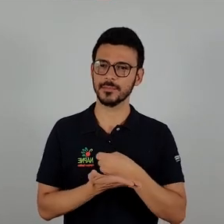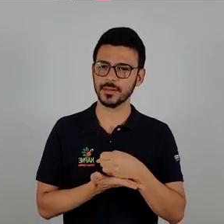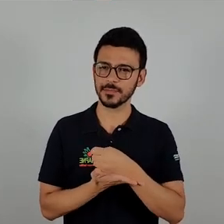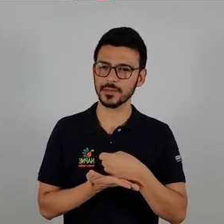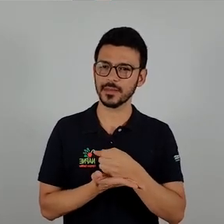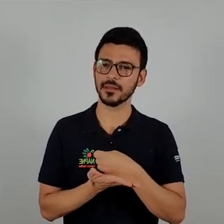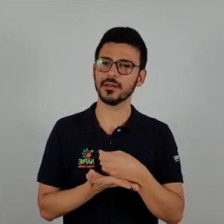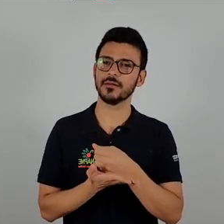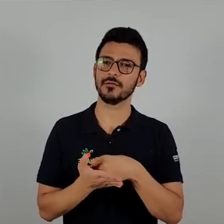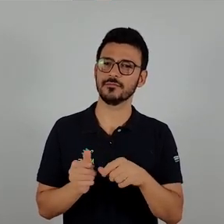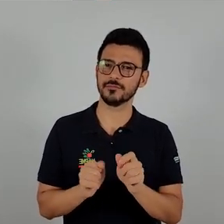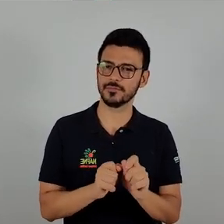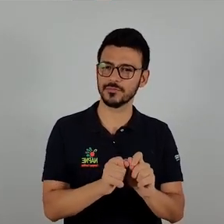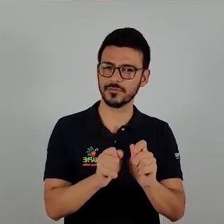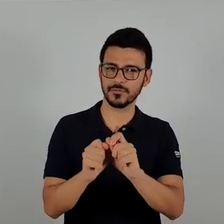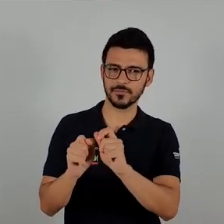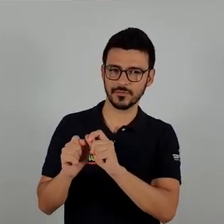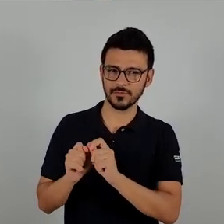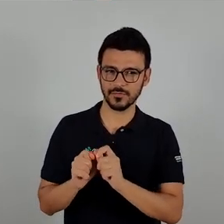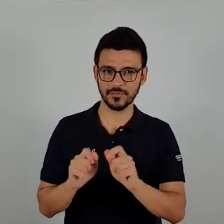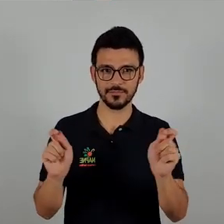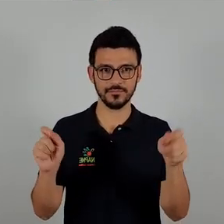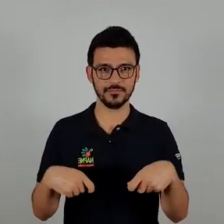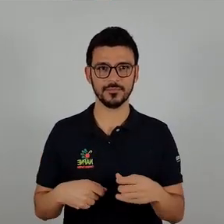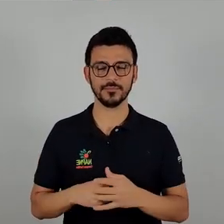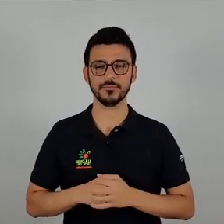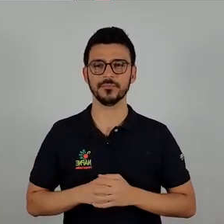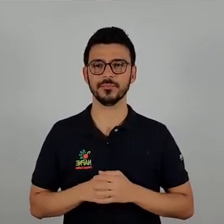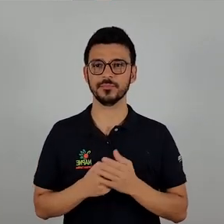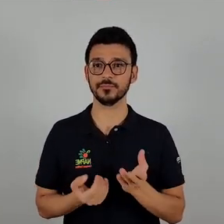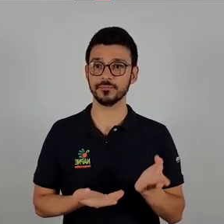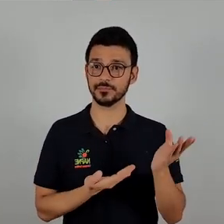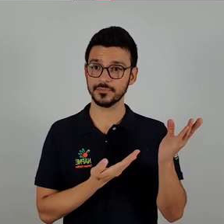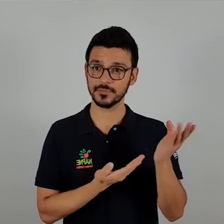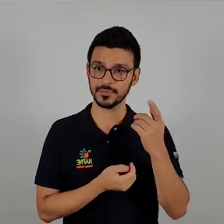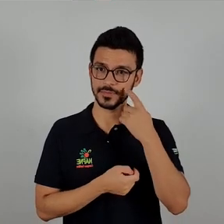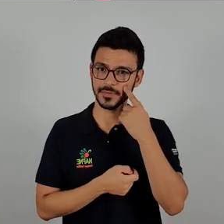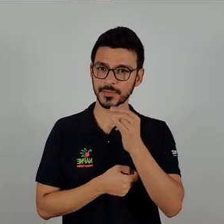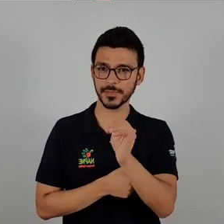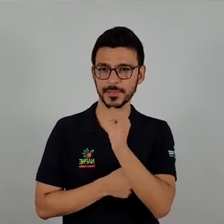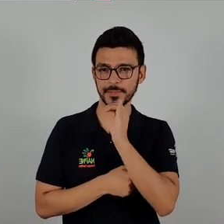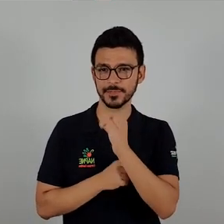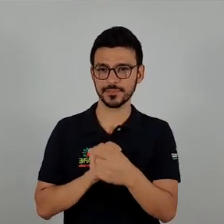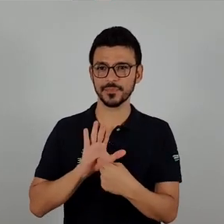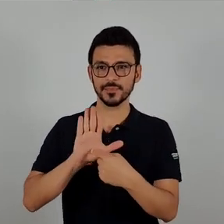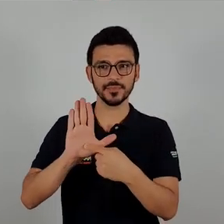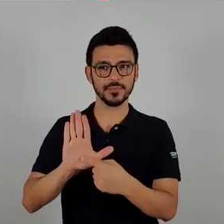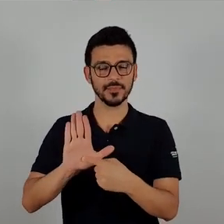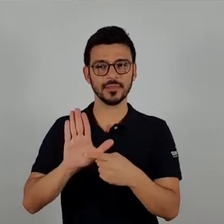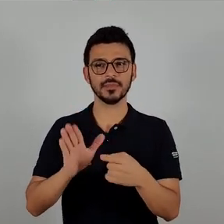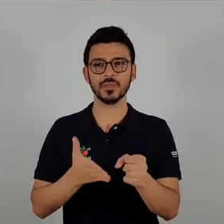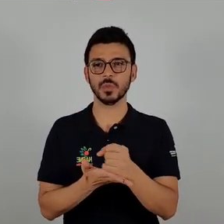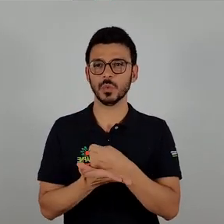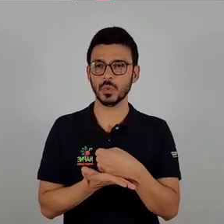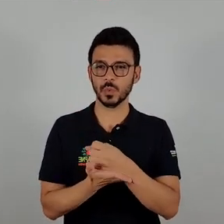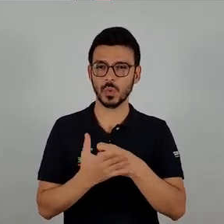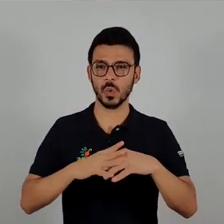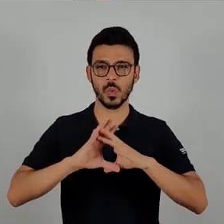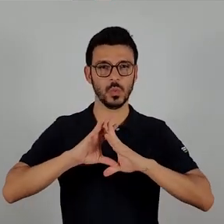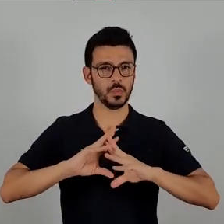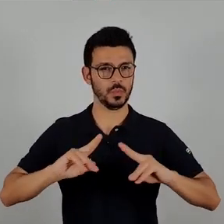cura. É uma das grandes fórmulas aí, não a única. Tem que ver o paciente, quem é. Mas tem 4 substâncias